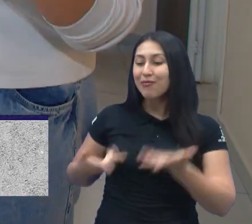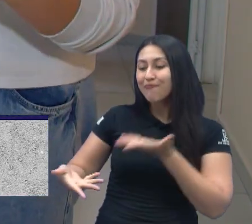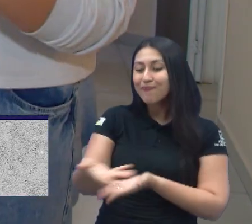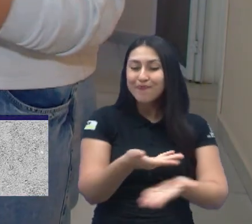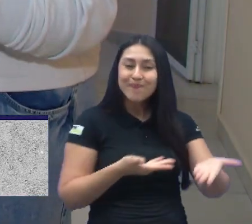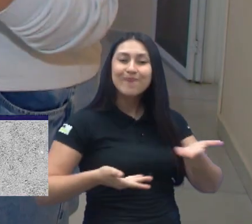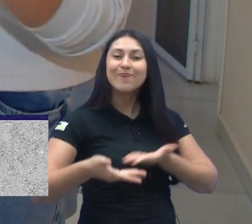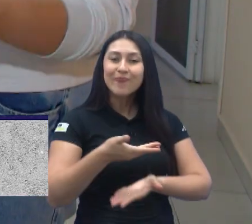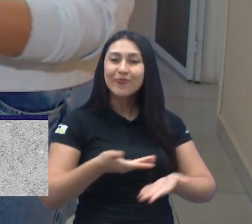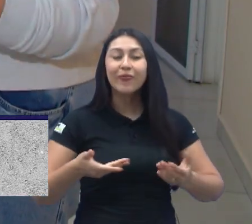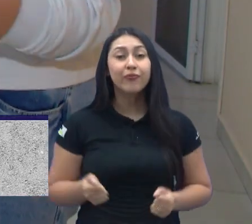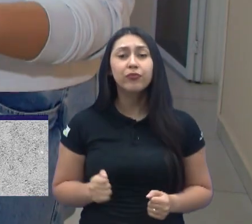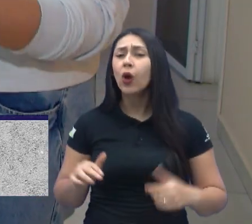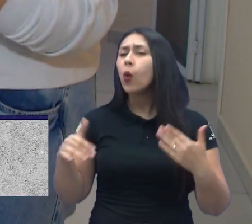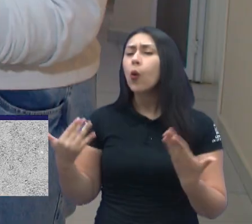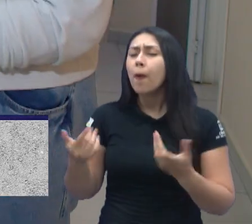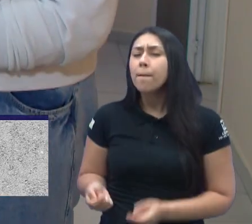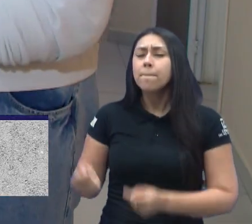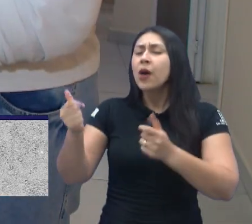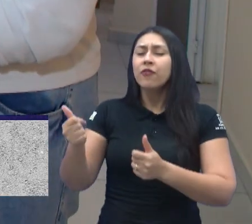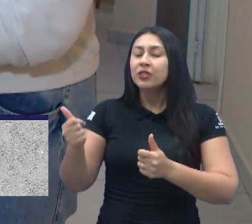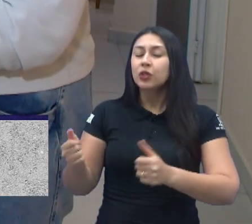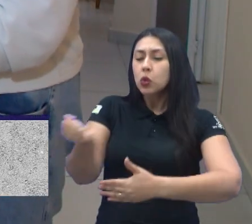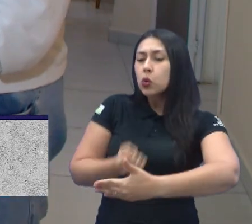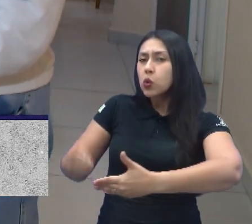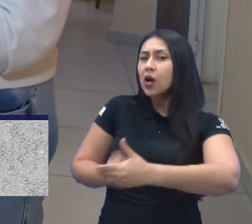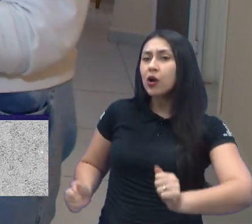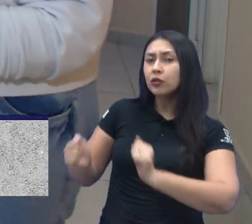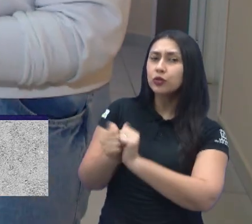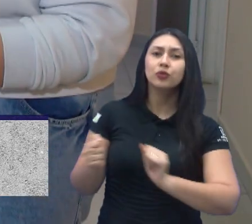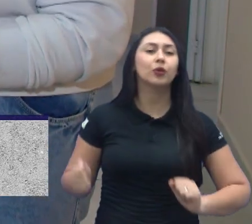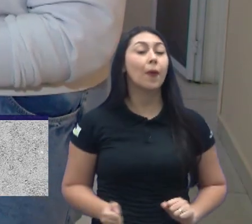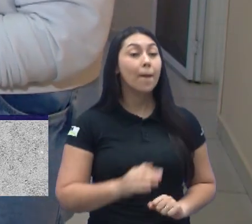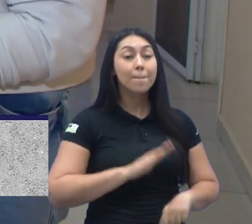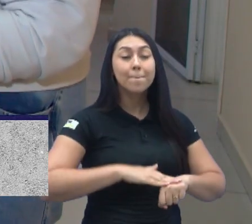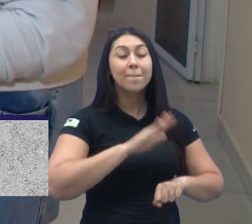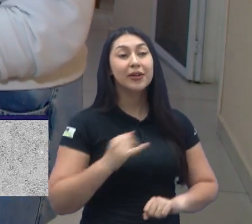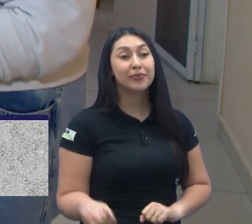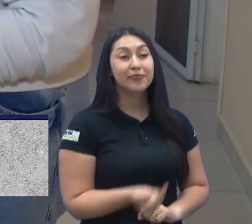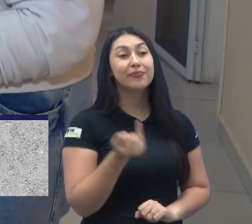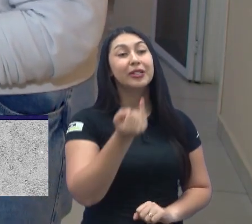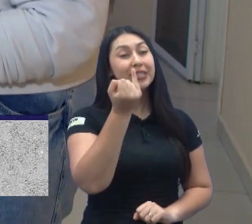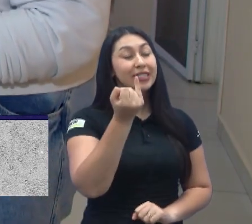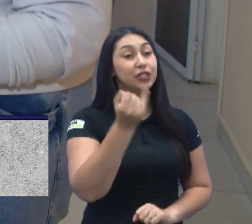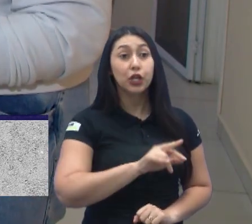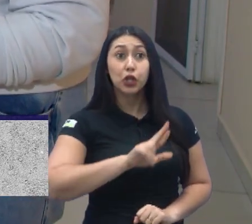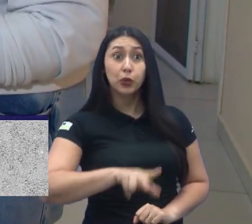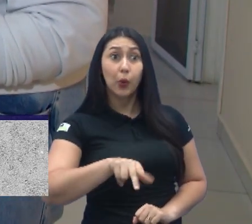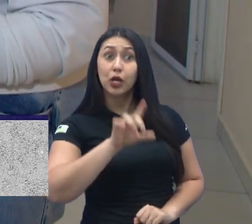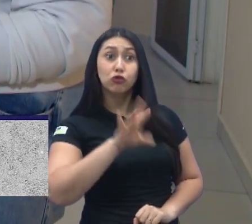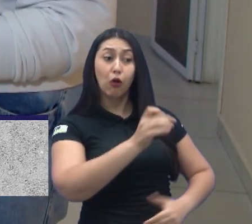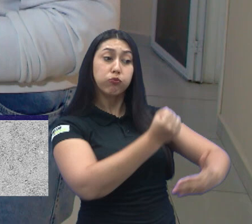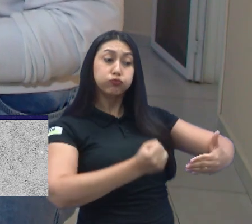Qual que é o benefício em geral assim da culinária para eles? O aspecto mais importante, que na verdade não é só nas atividades de culinária,